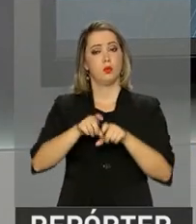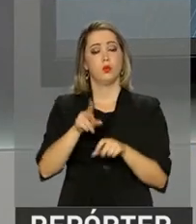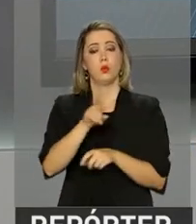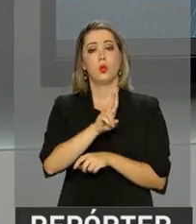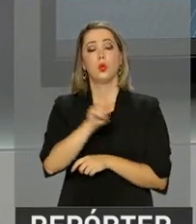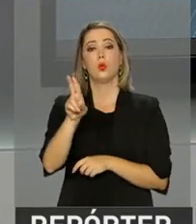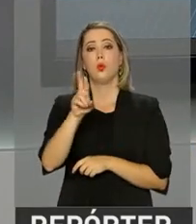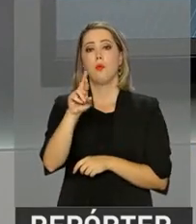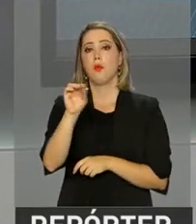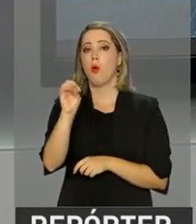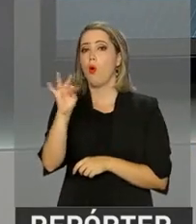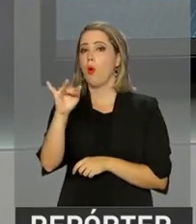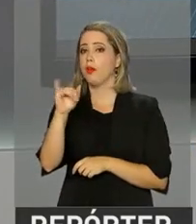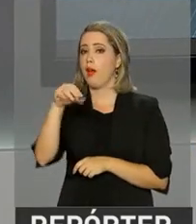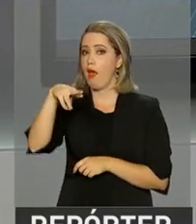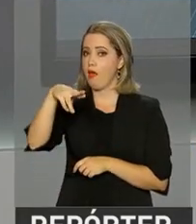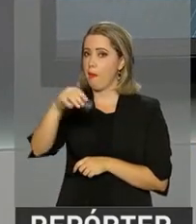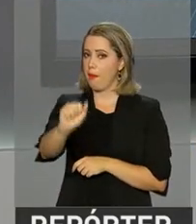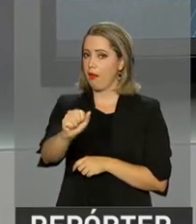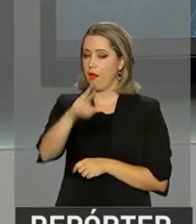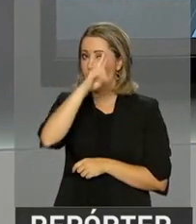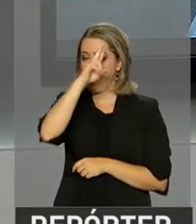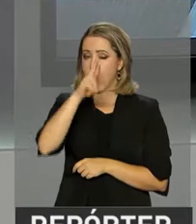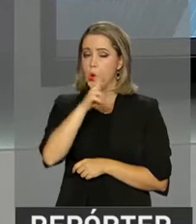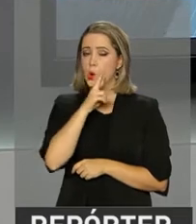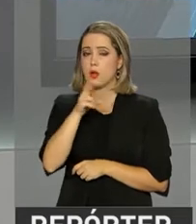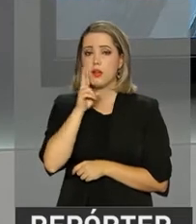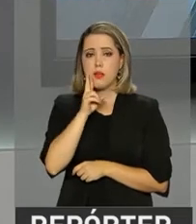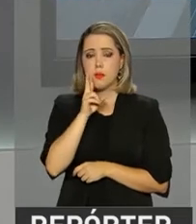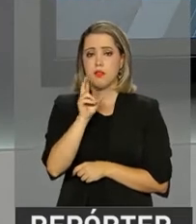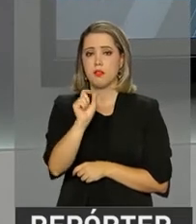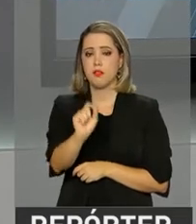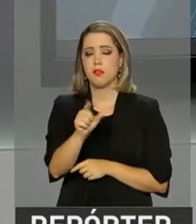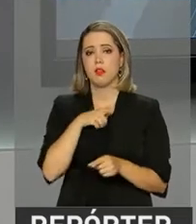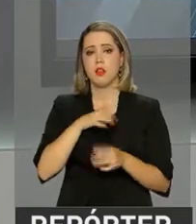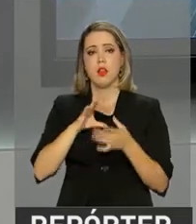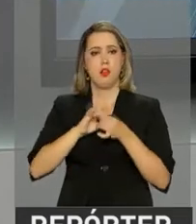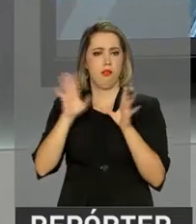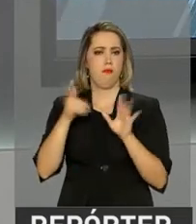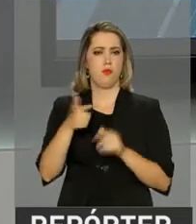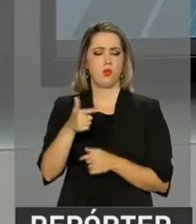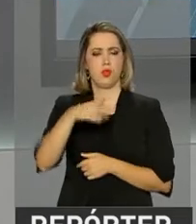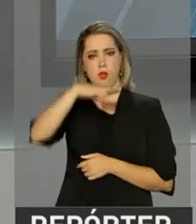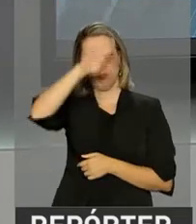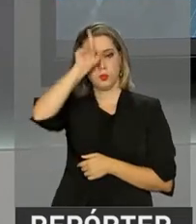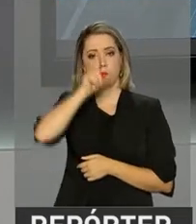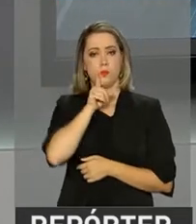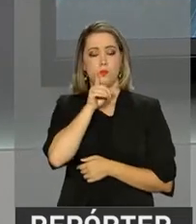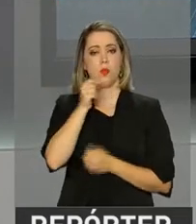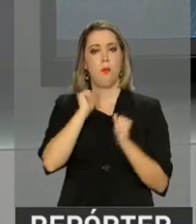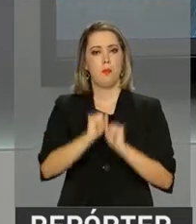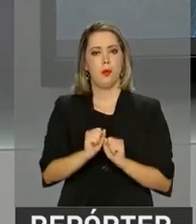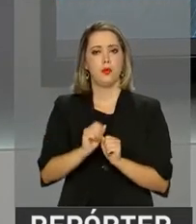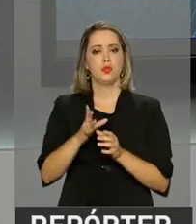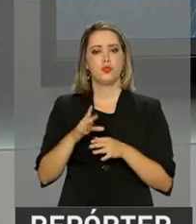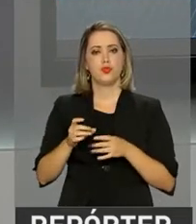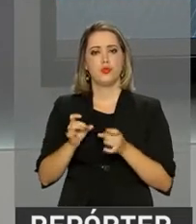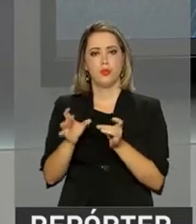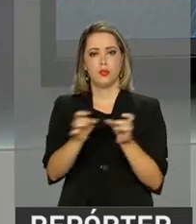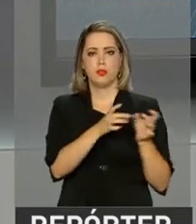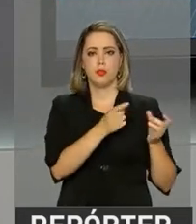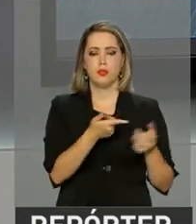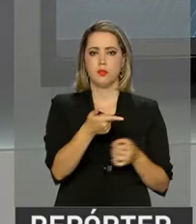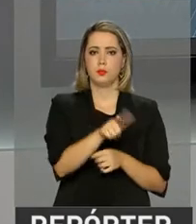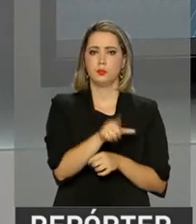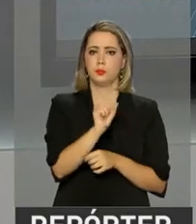como zona livre de febre aftosa com vacinação. Com isso, produtores do estado poderão vender carne bovina para as demais